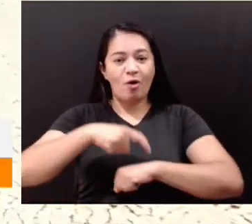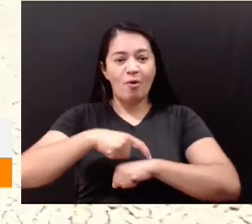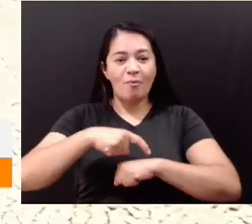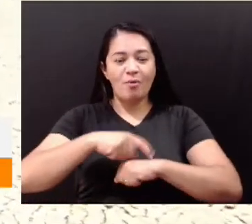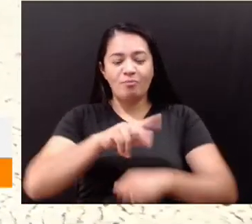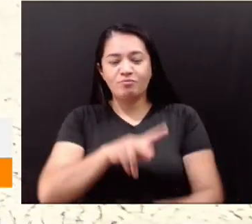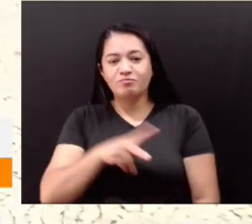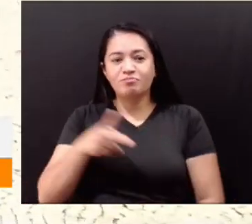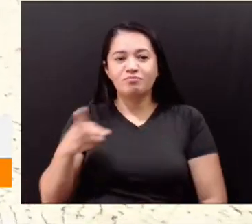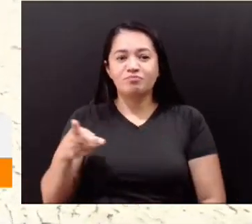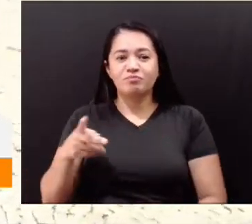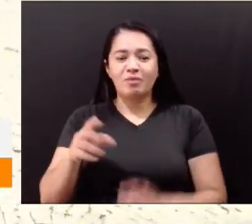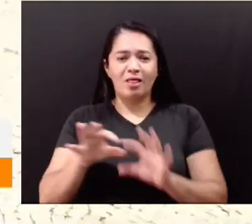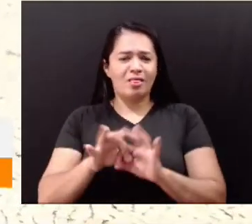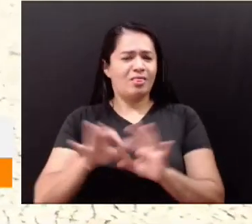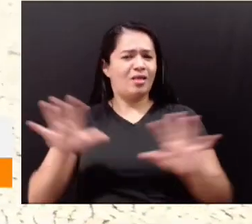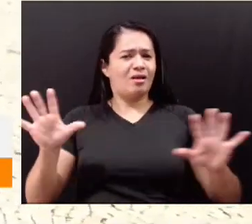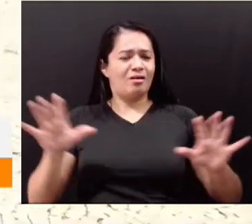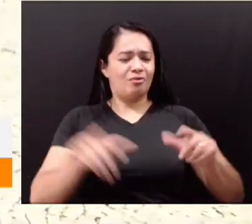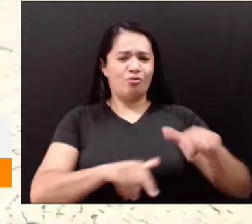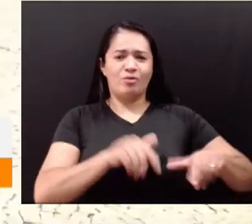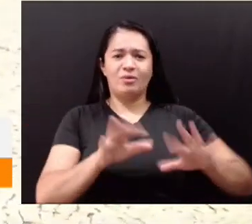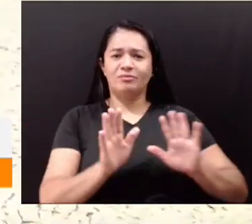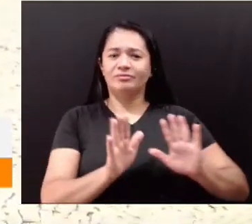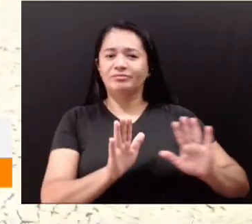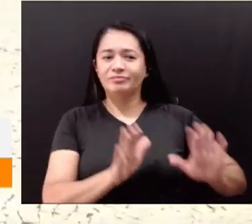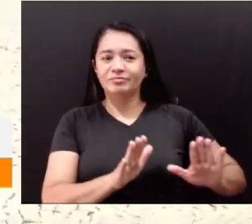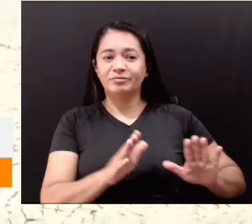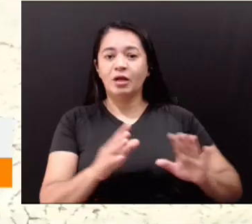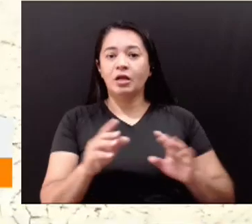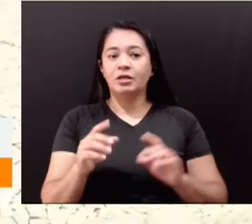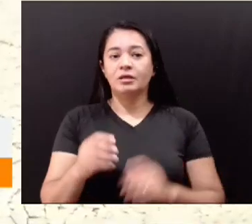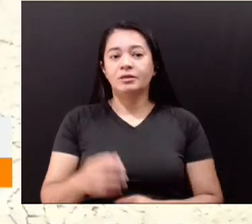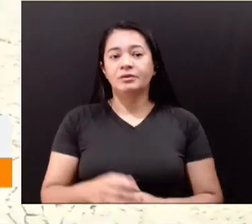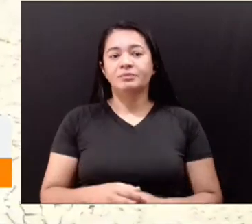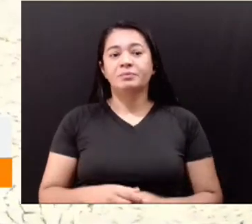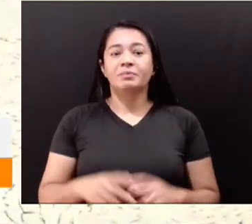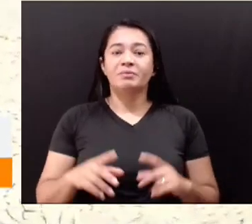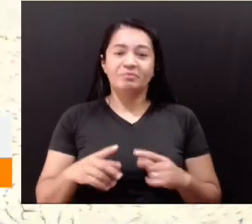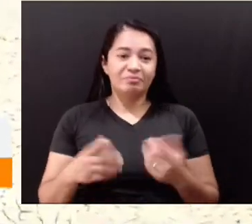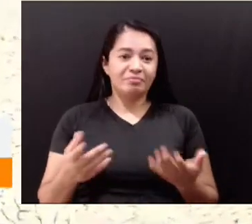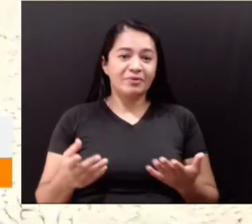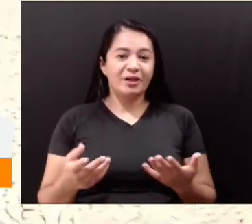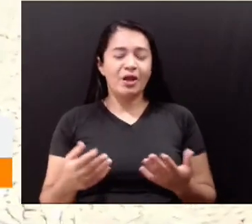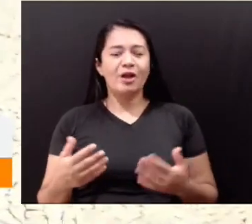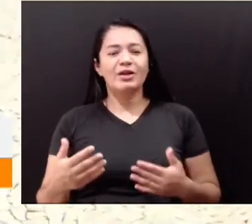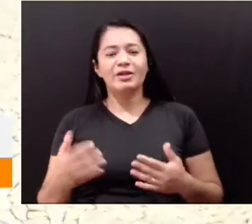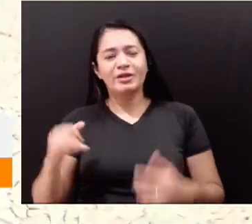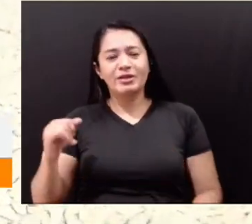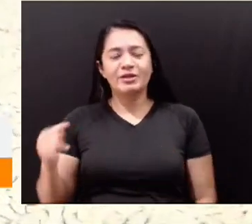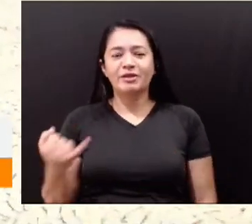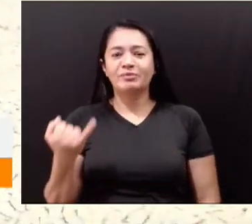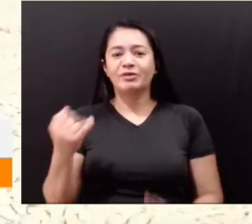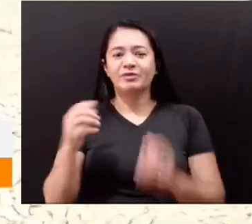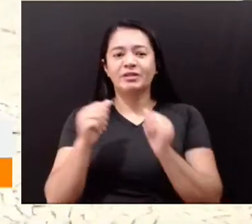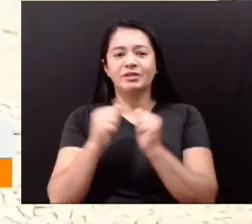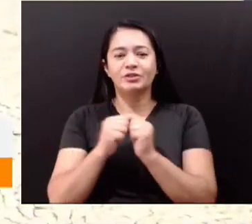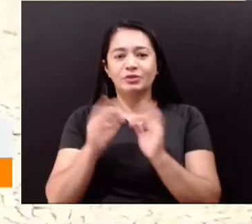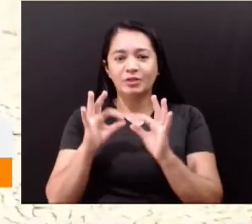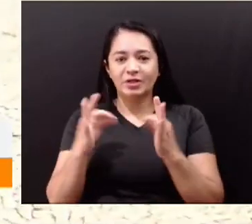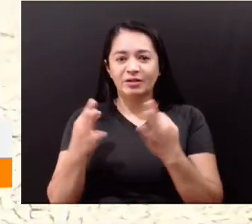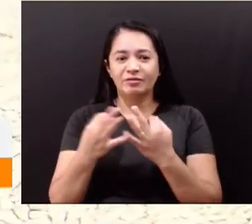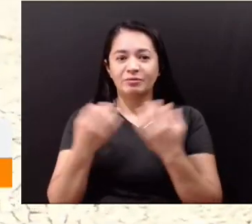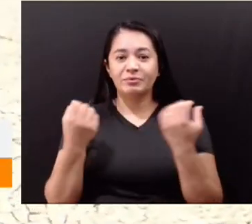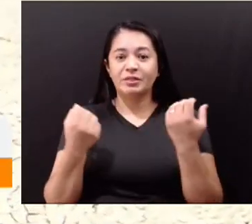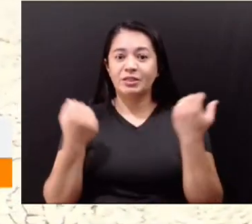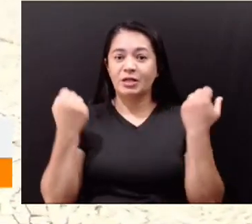desvincular, claro, do trabalho, quem pode, né, evidentemente, curtir, né, com a família, fazer esporte. Eu, por exemplo, tá um